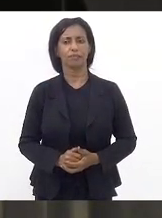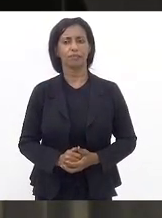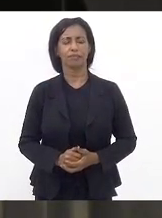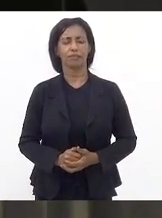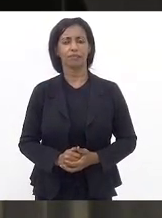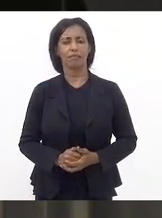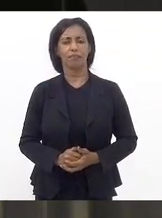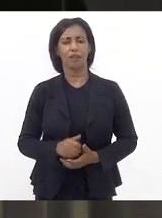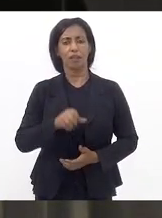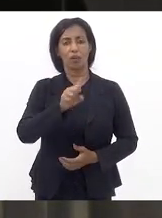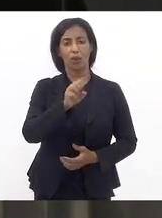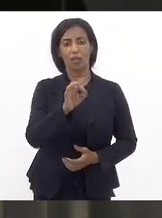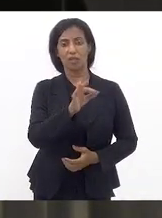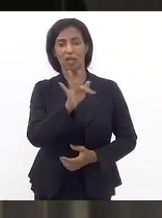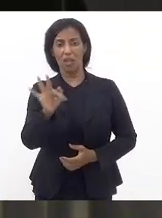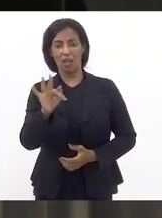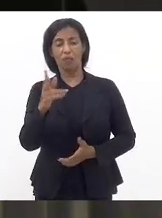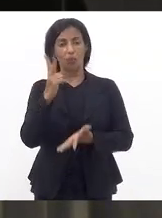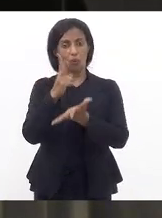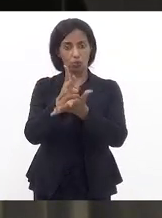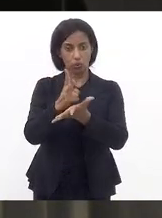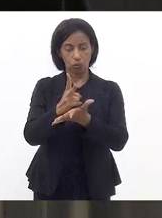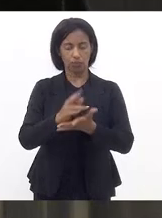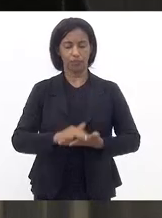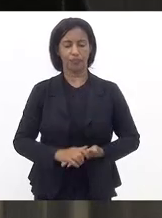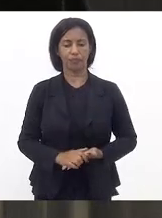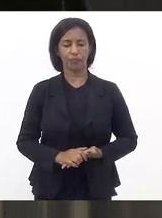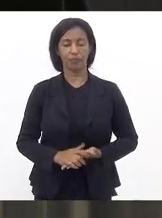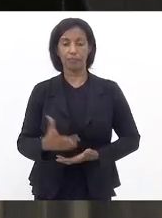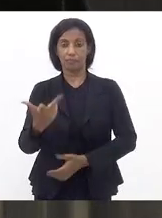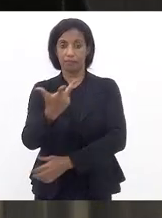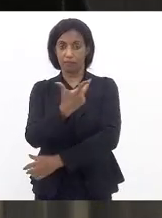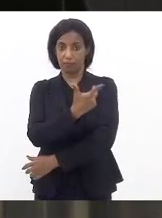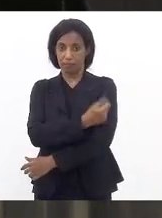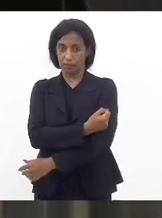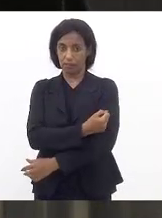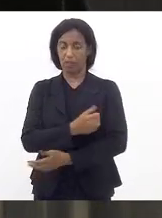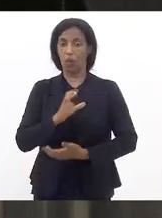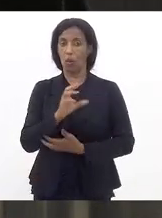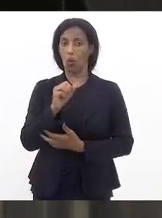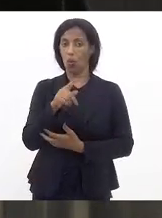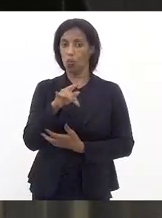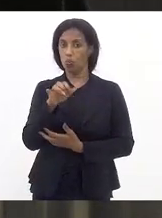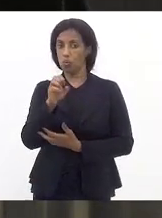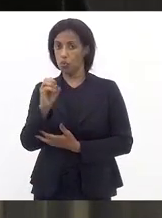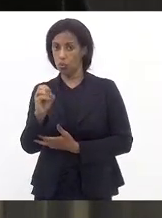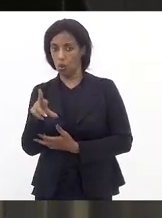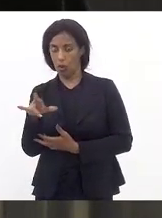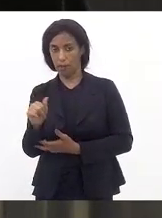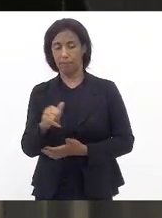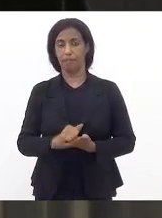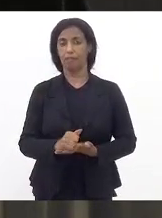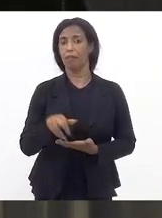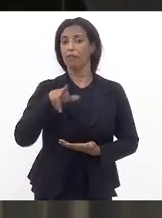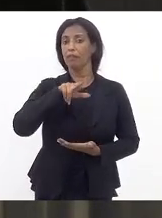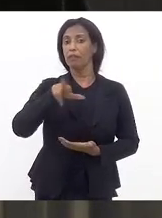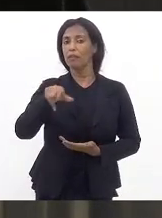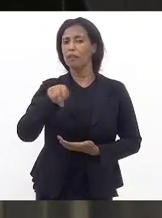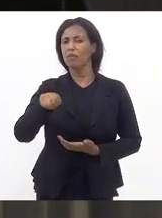Oi e o STF continua dizendo o seguinte a vacinação compulsória não